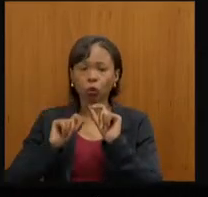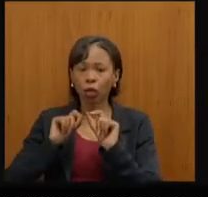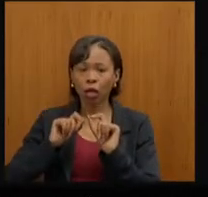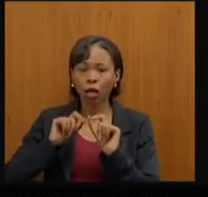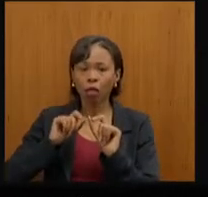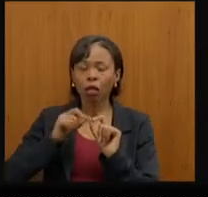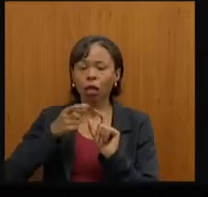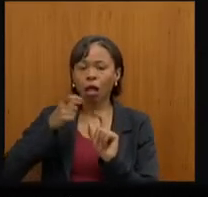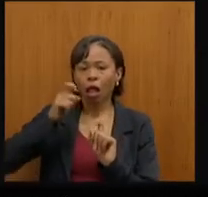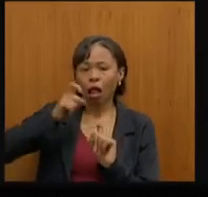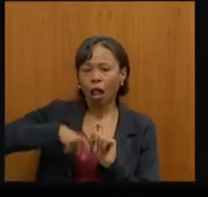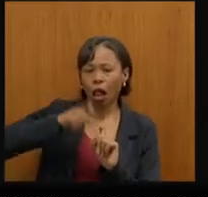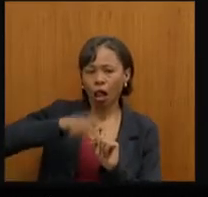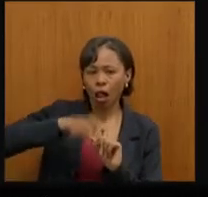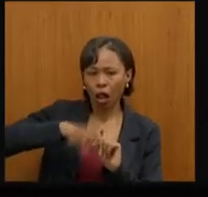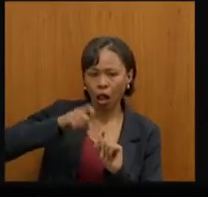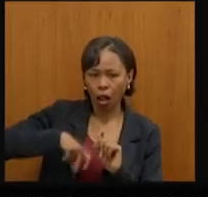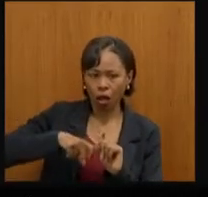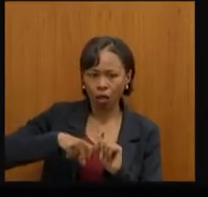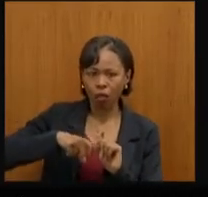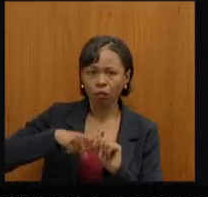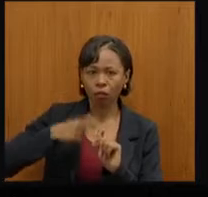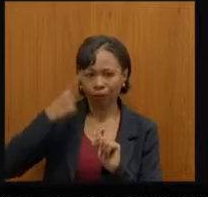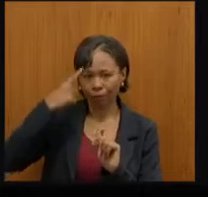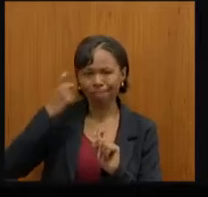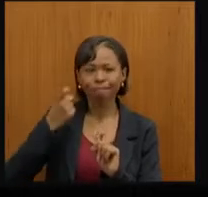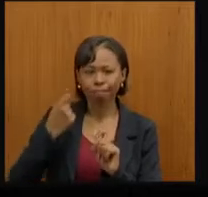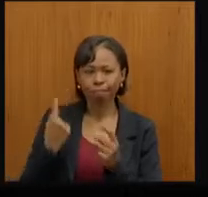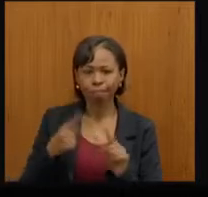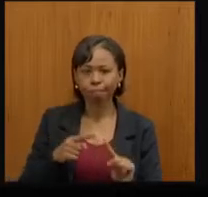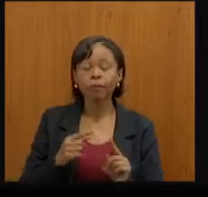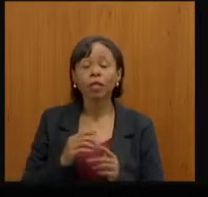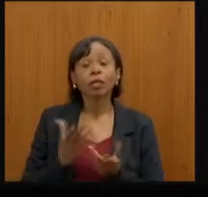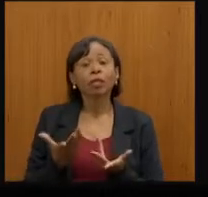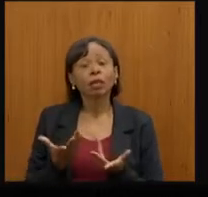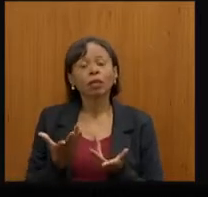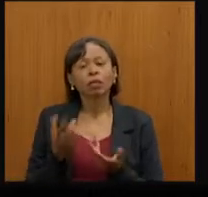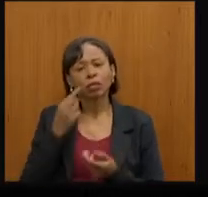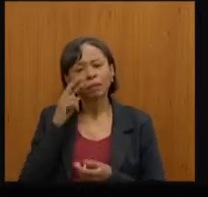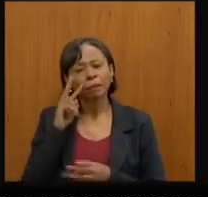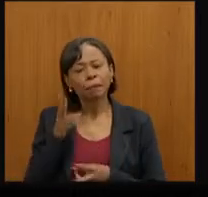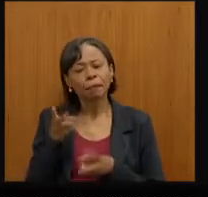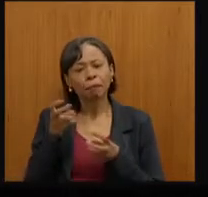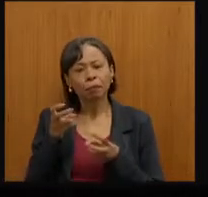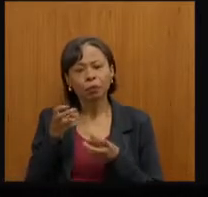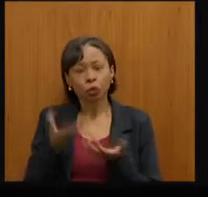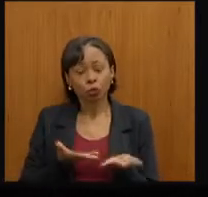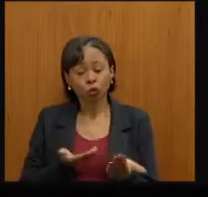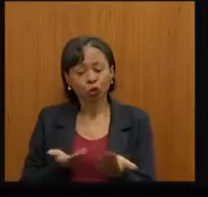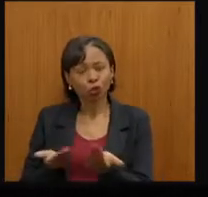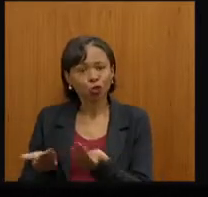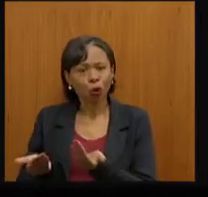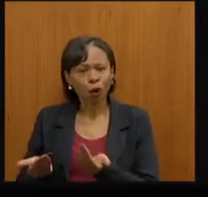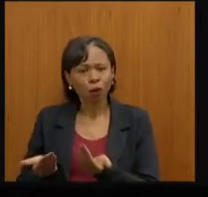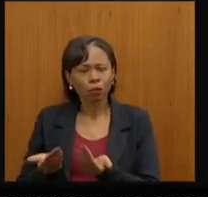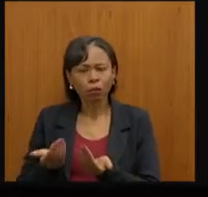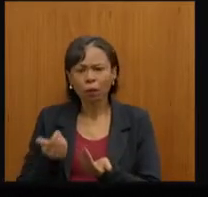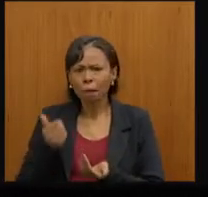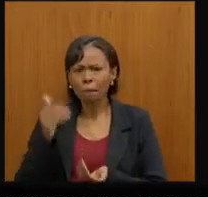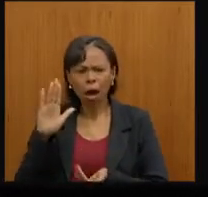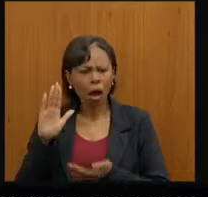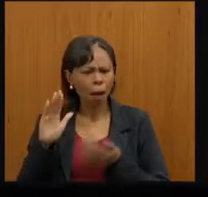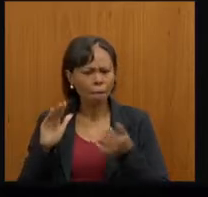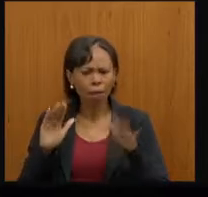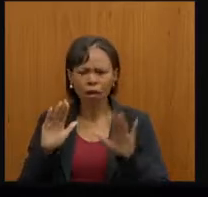então foi assim muito bacana a gente vê jovens de mais de tem municípios levando proposta me mande ideias